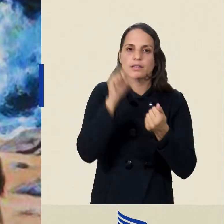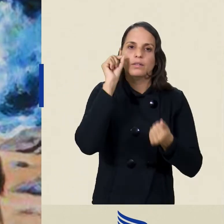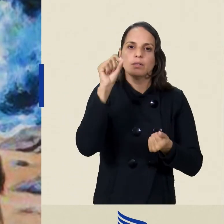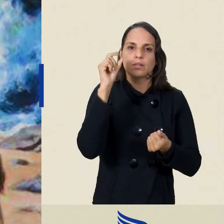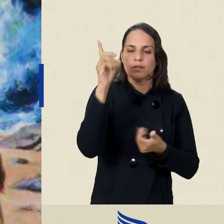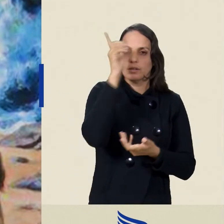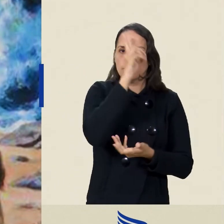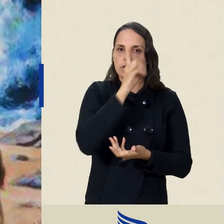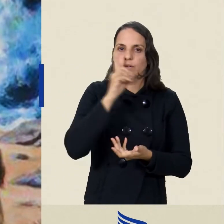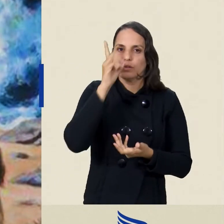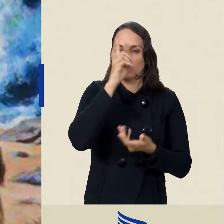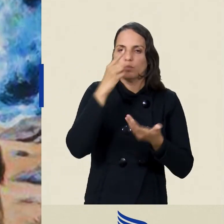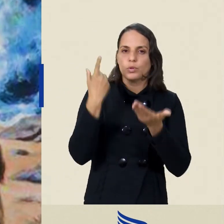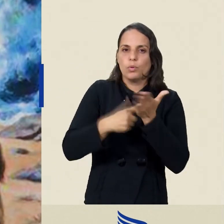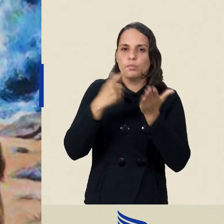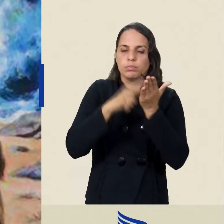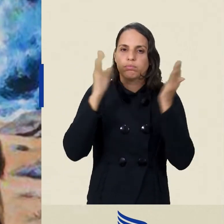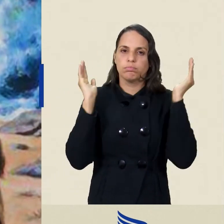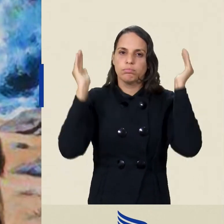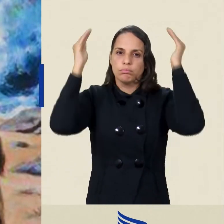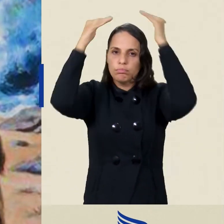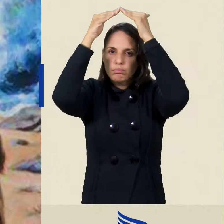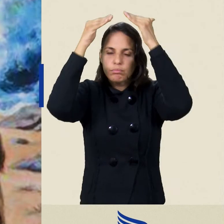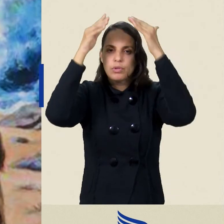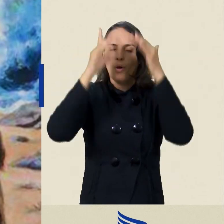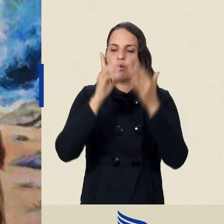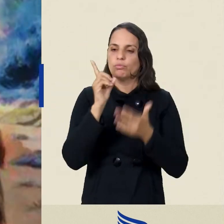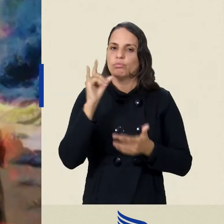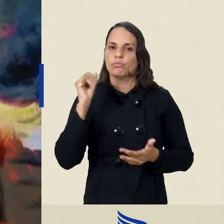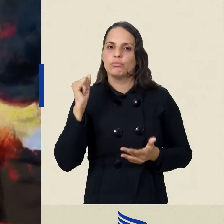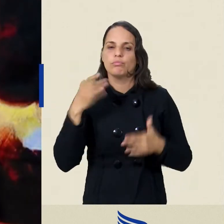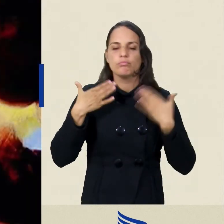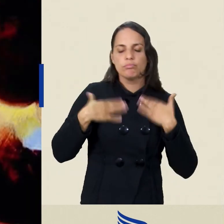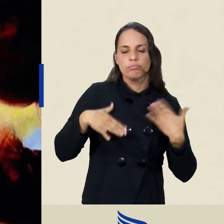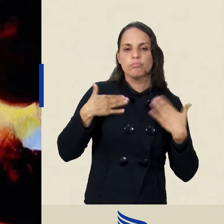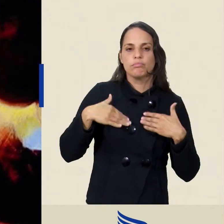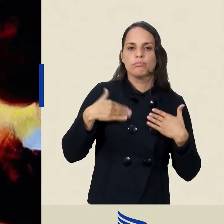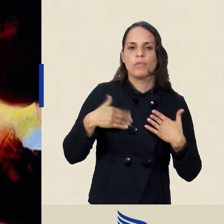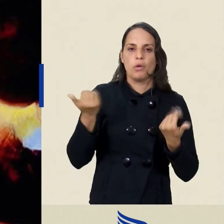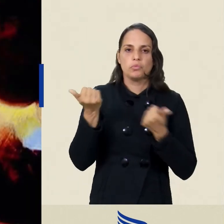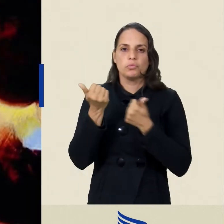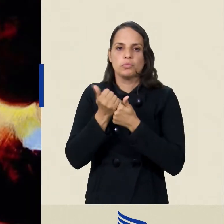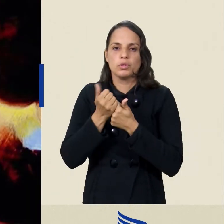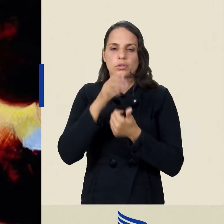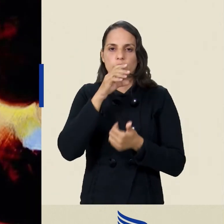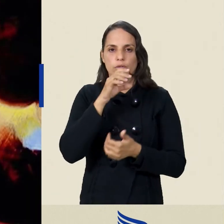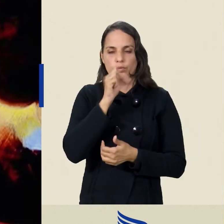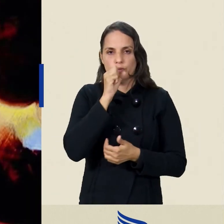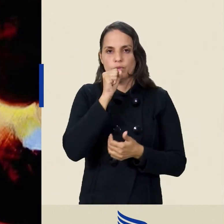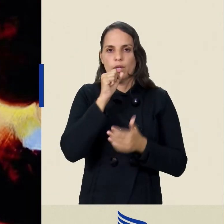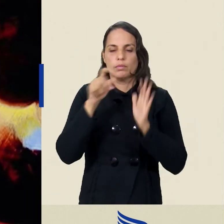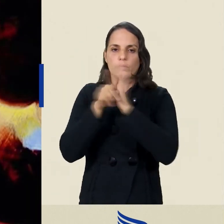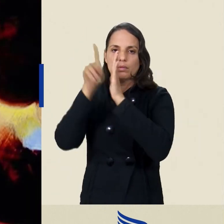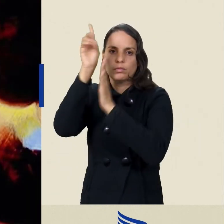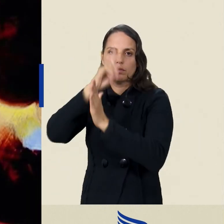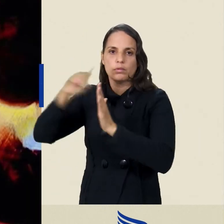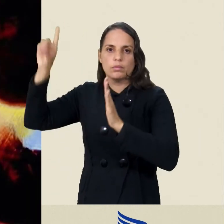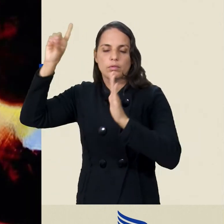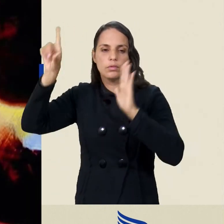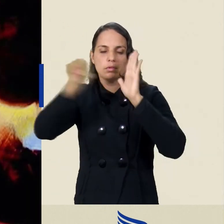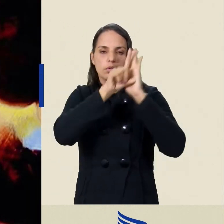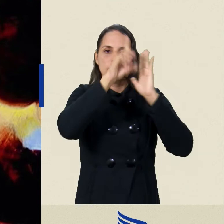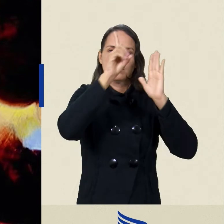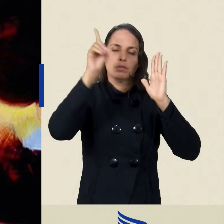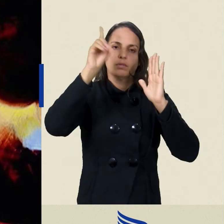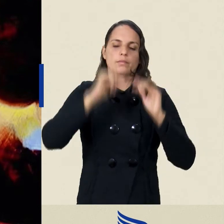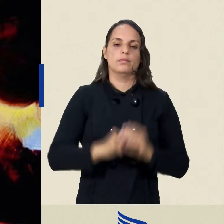instituído por Roma Papal no lugar do verdadeiro dia de descanso, o sábado do 4º mandamento da lei de